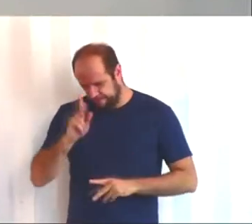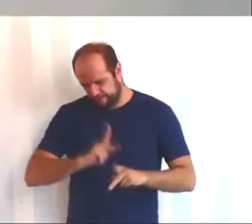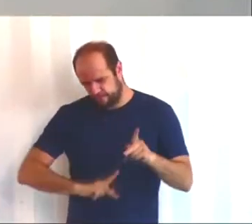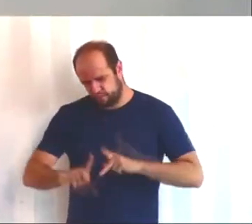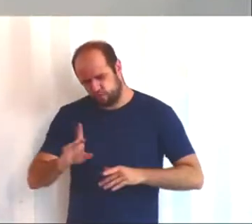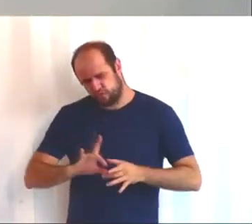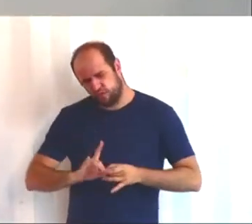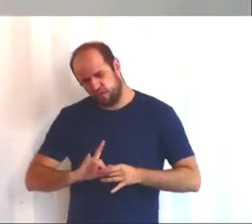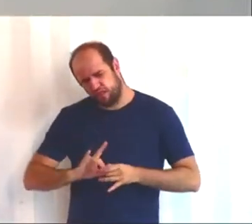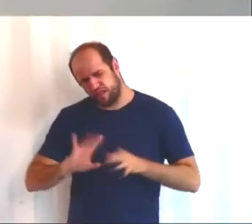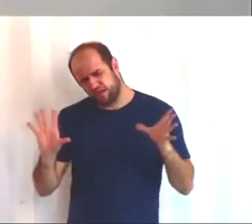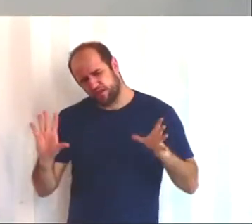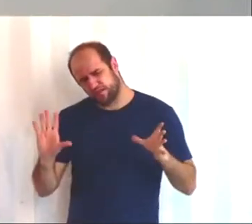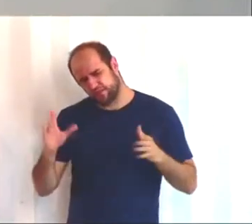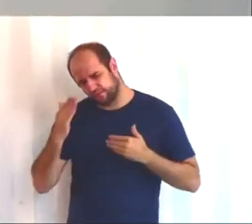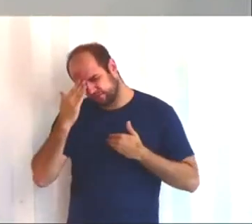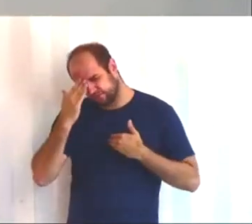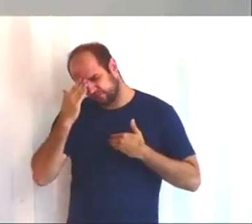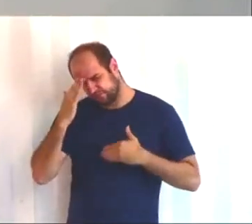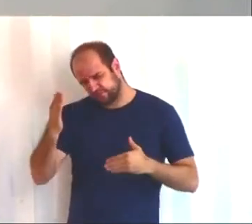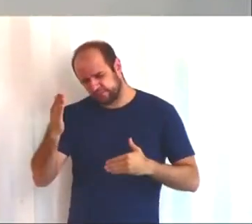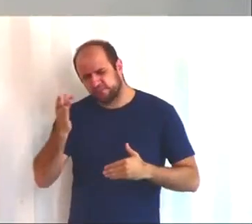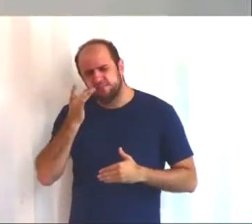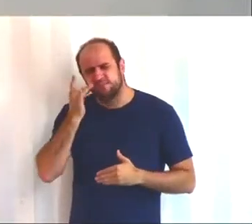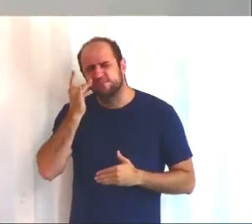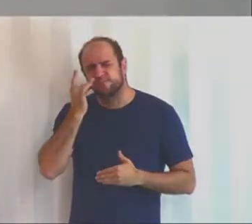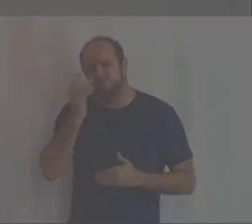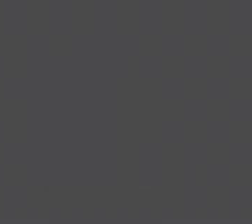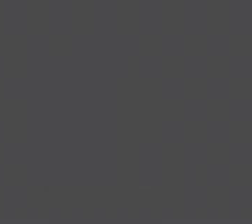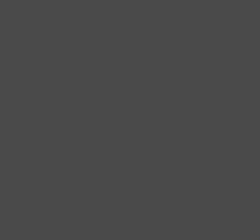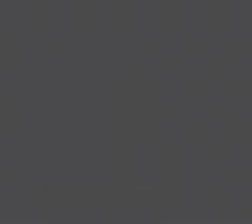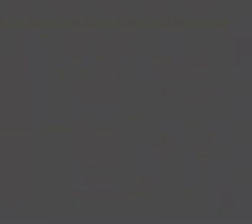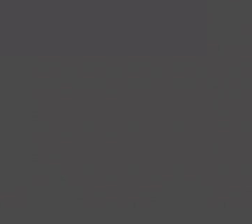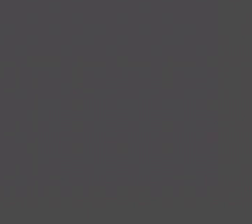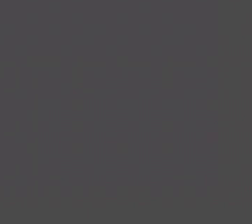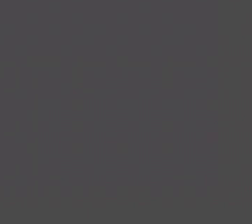por livrar o Seu povo, Senhor. Obrigado por Sua presença. Em nome de Jesus. Amém.